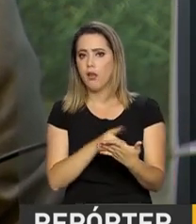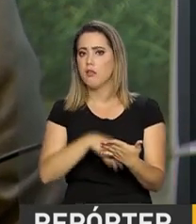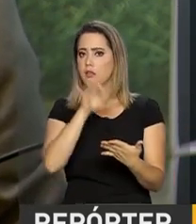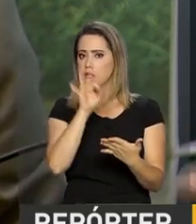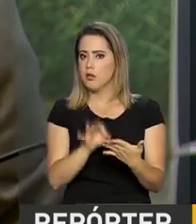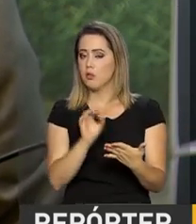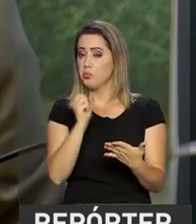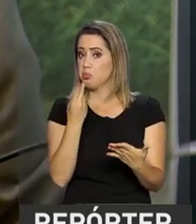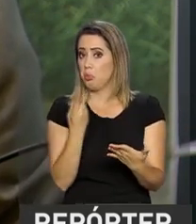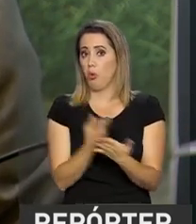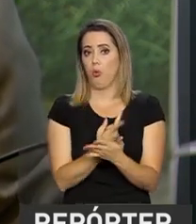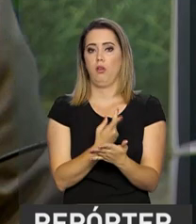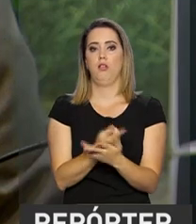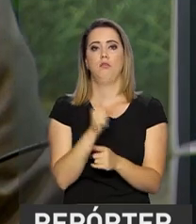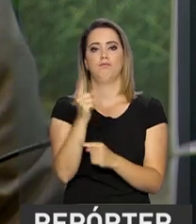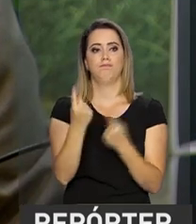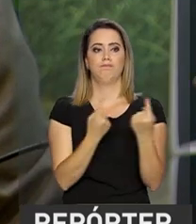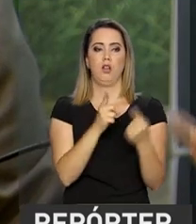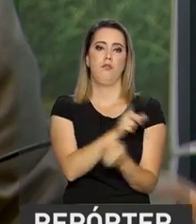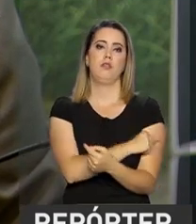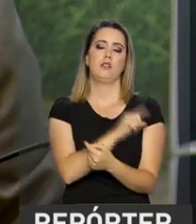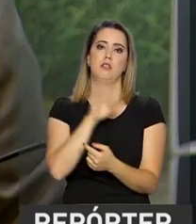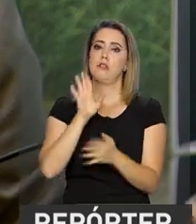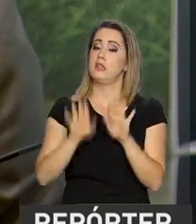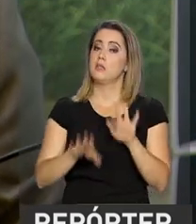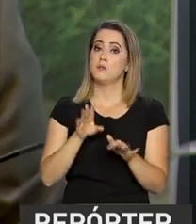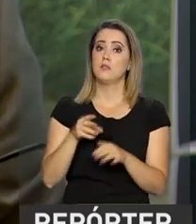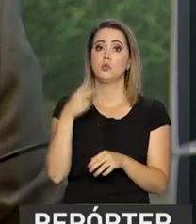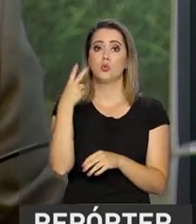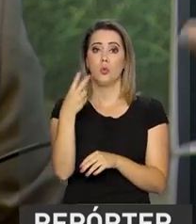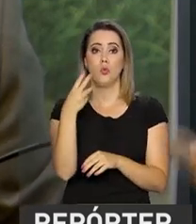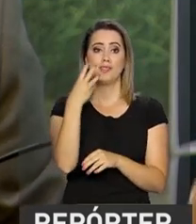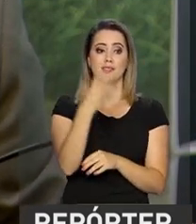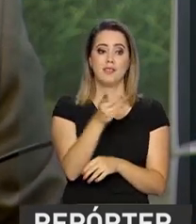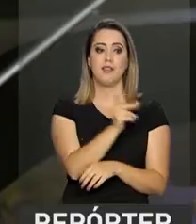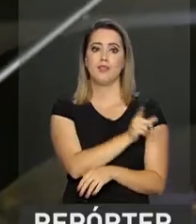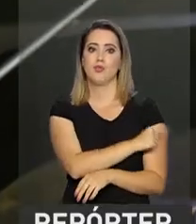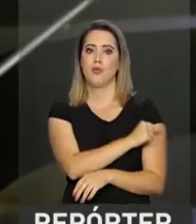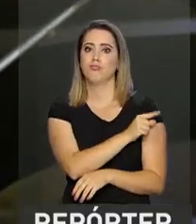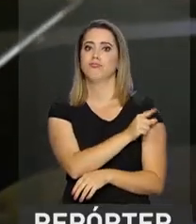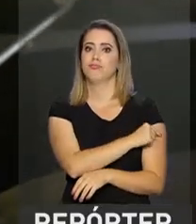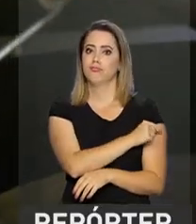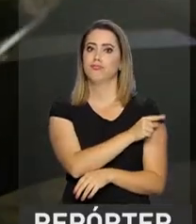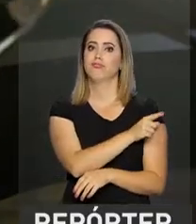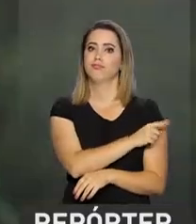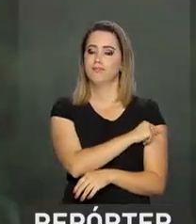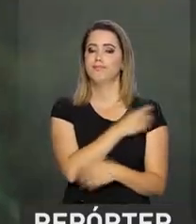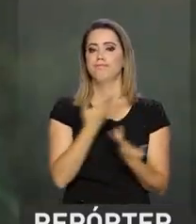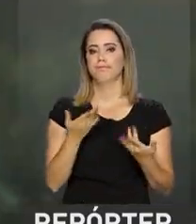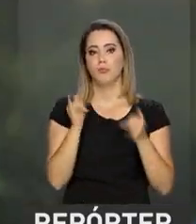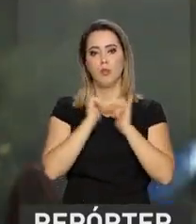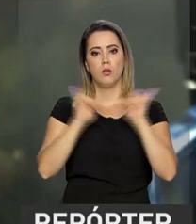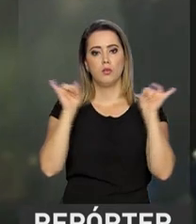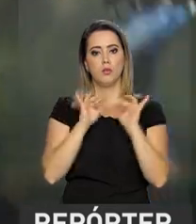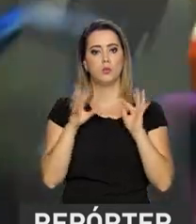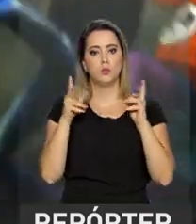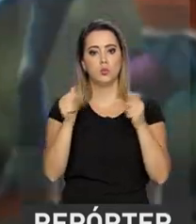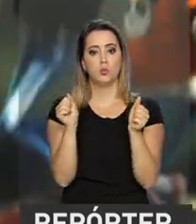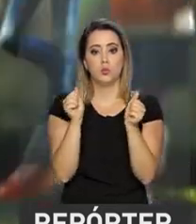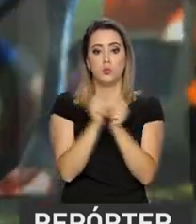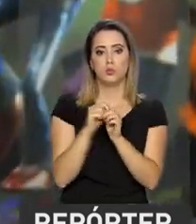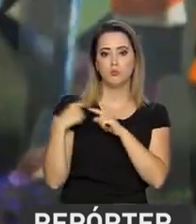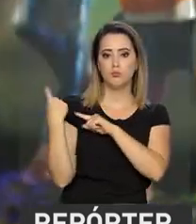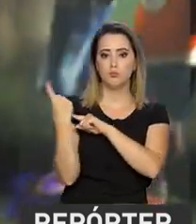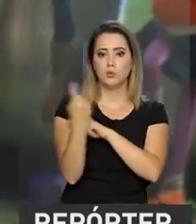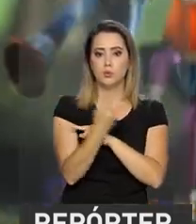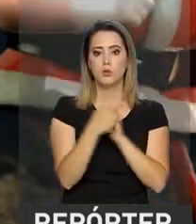completa cada vacina tem duas três doses ainda se tem os reforços o tema da campanha deste ano é todo mundo unido